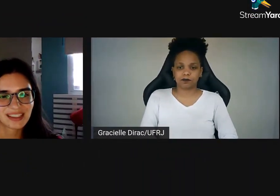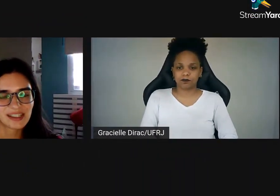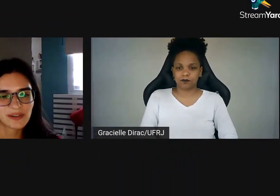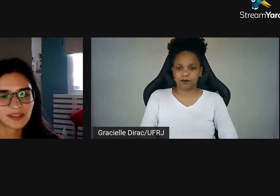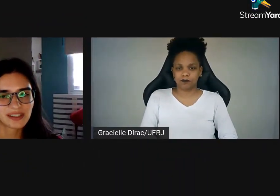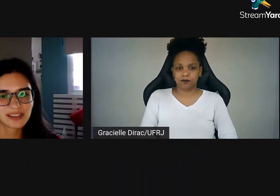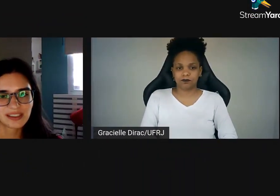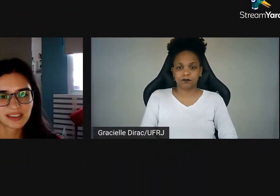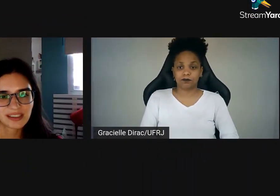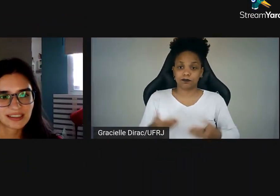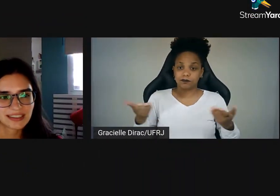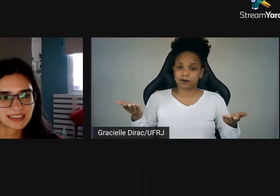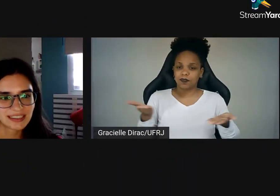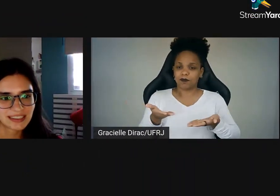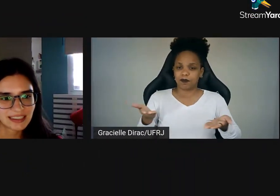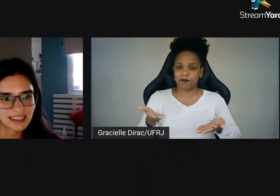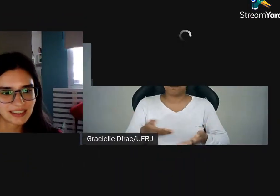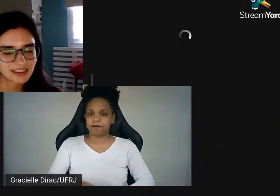E agora,